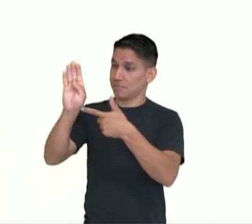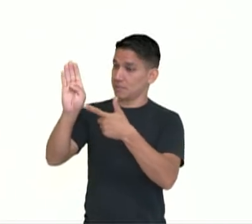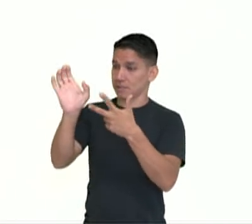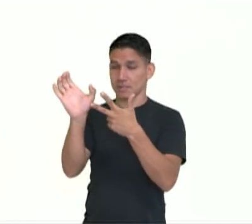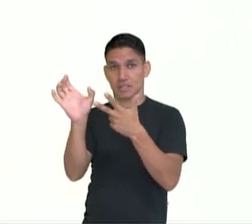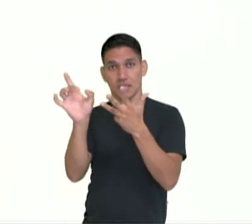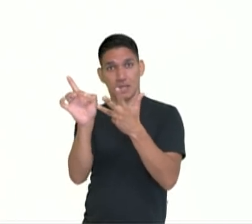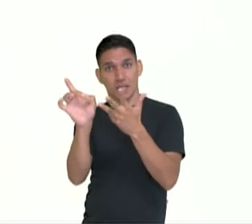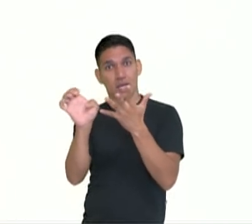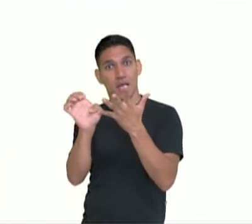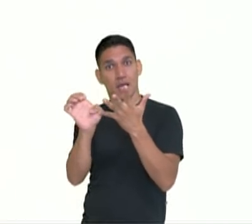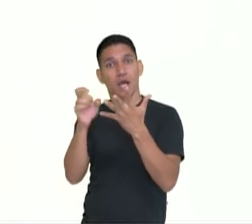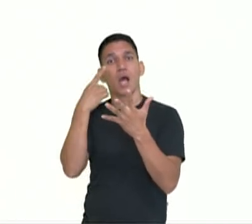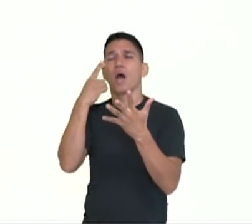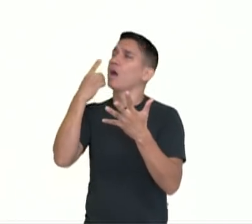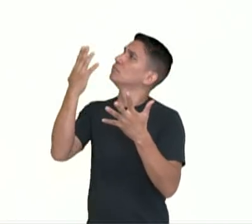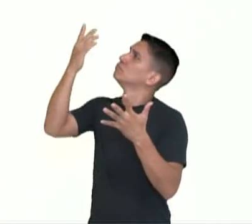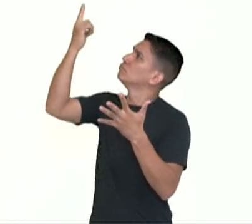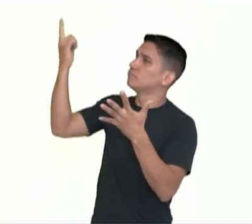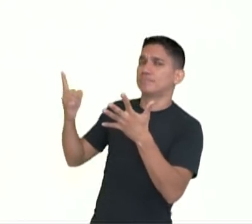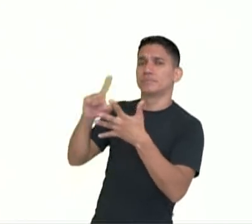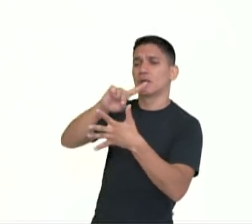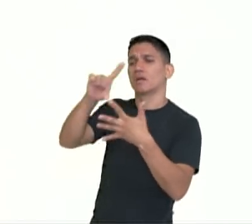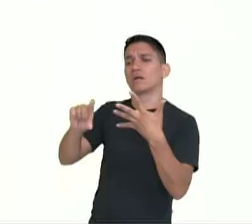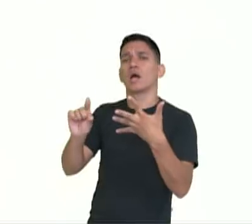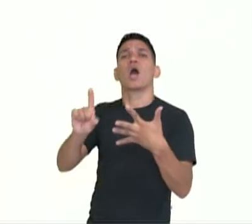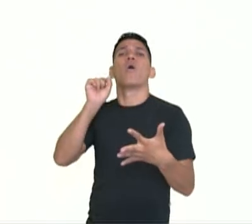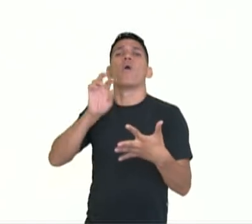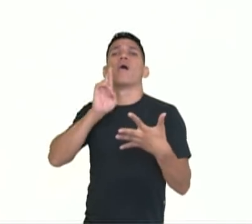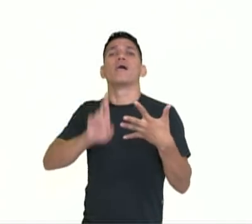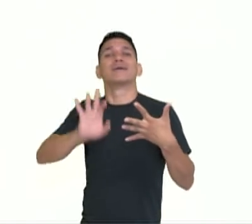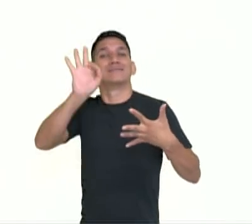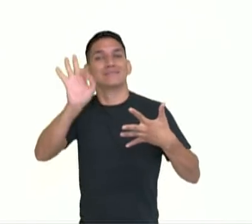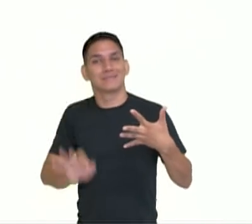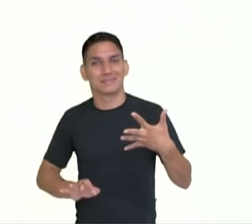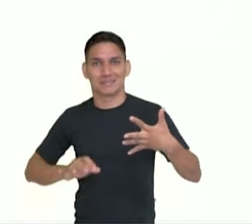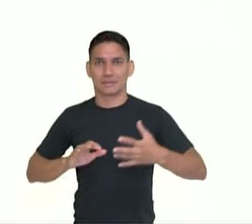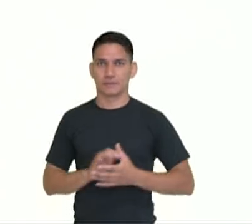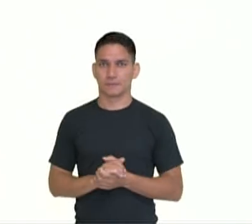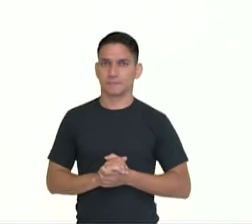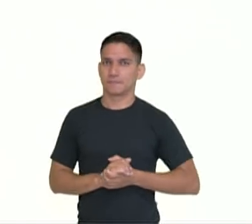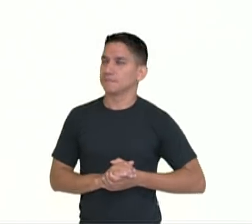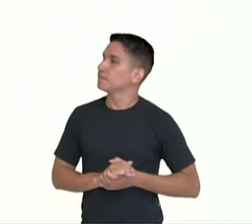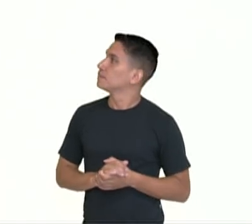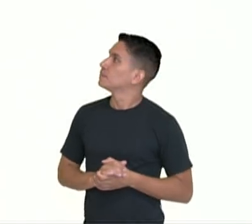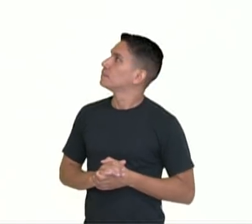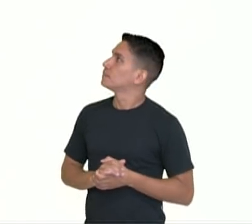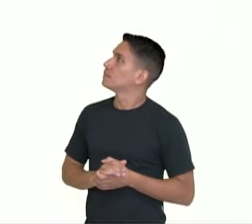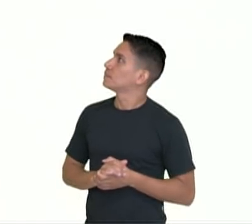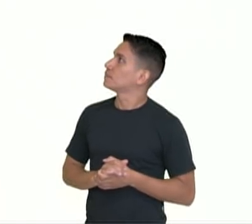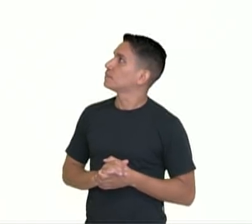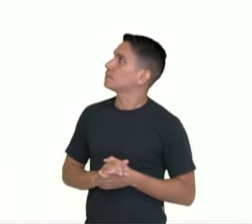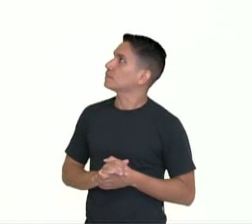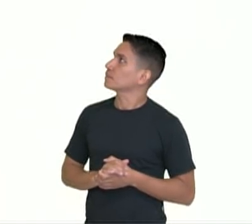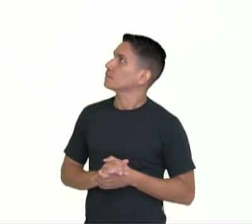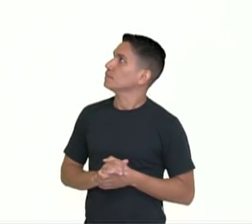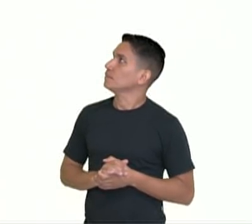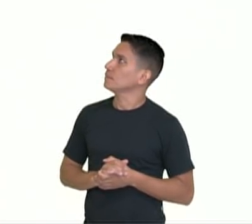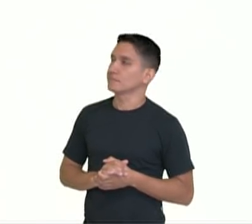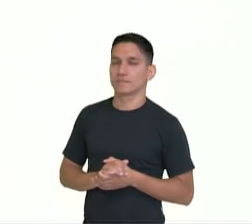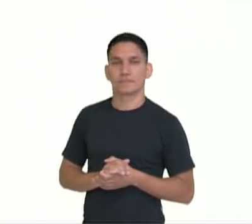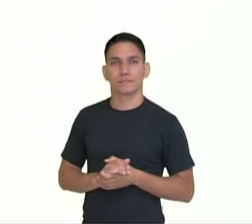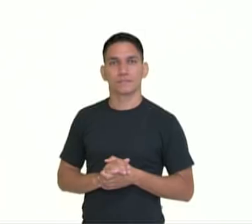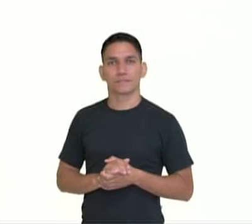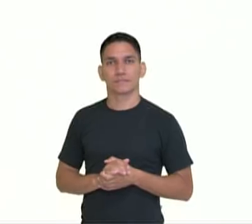B, gregos e romanos, letra C, gregos e egípcios, letra D, sumérios